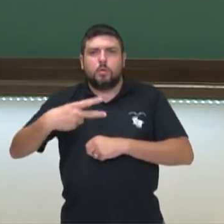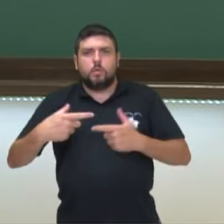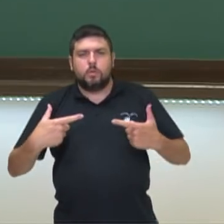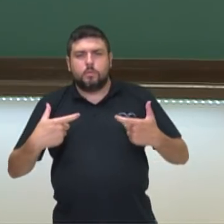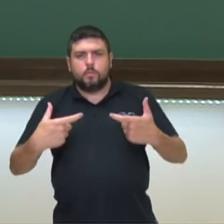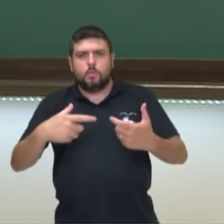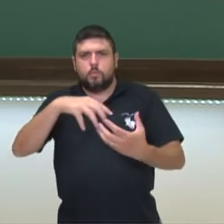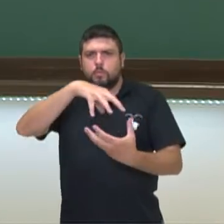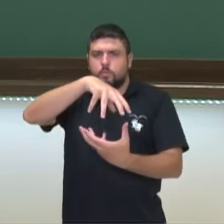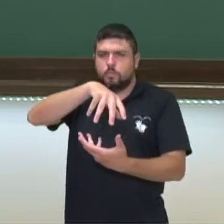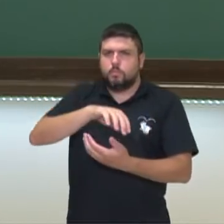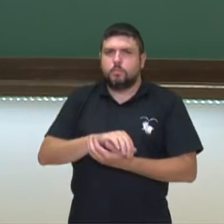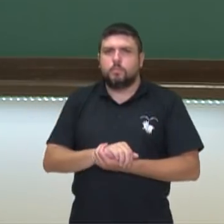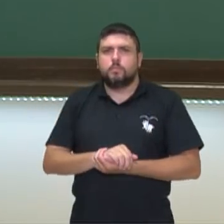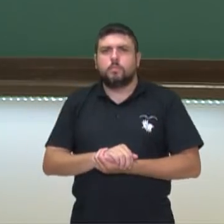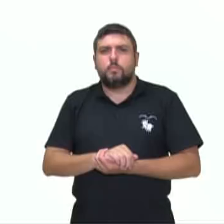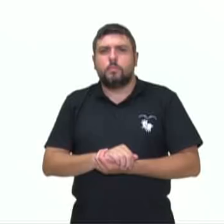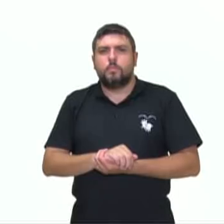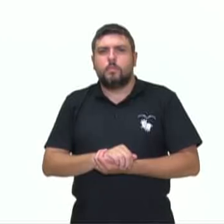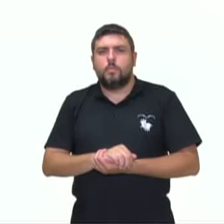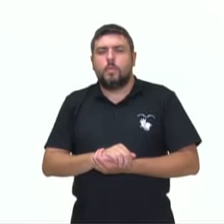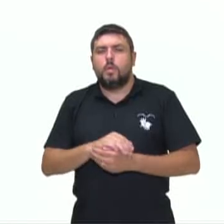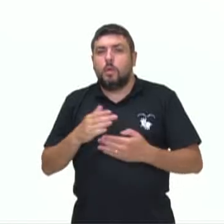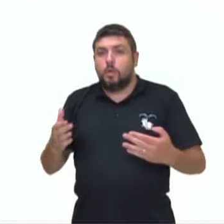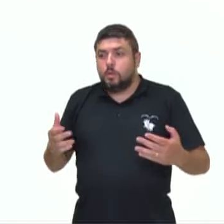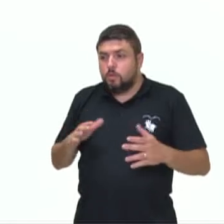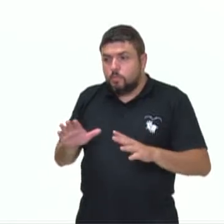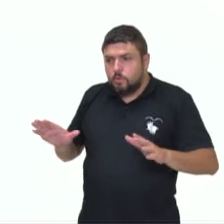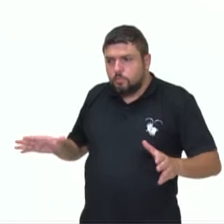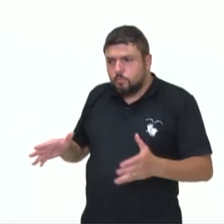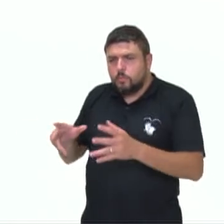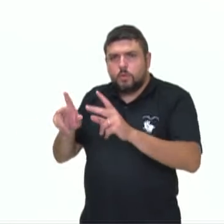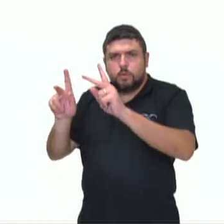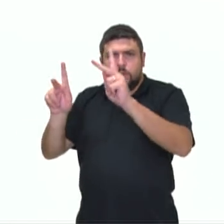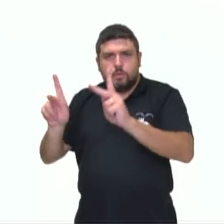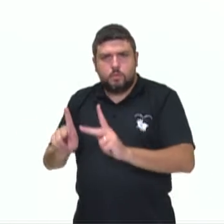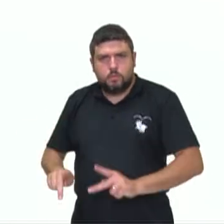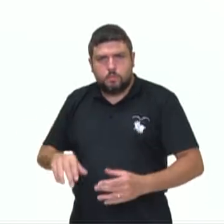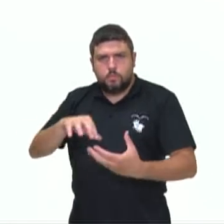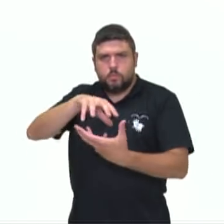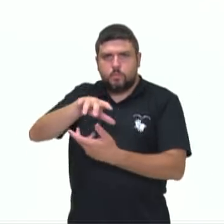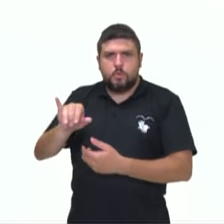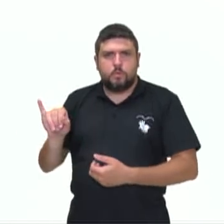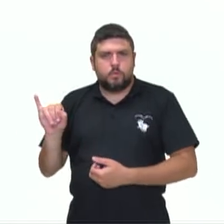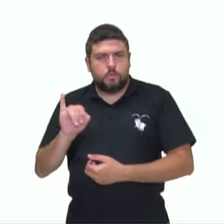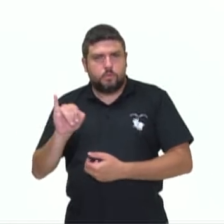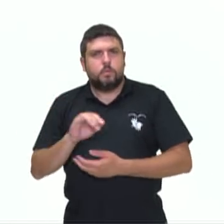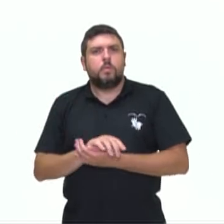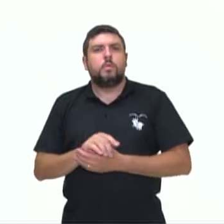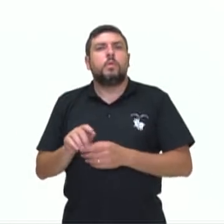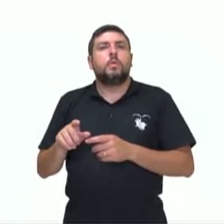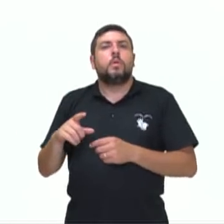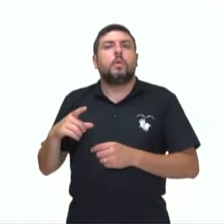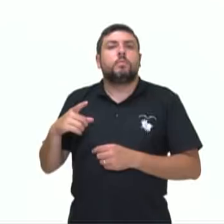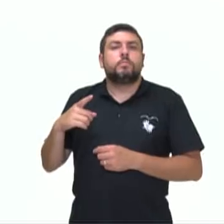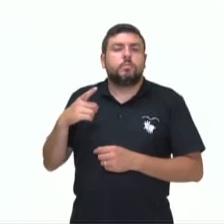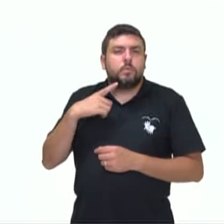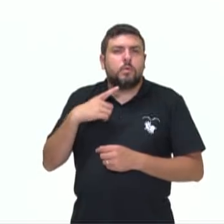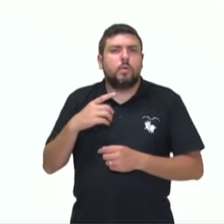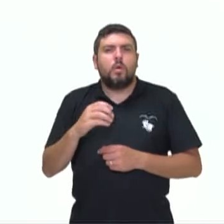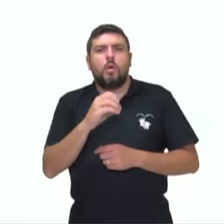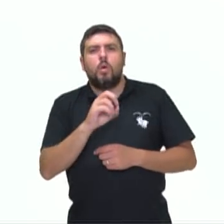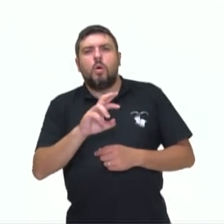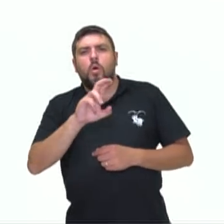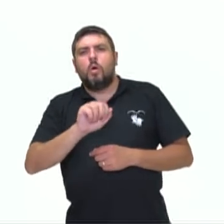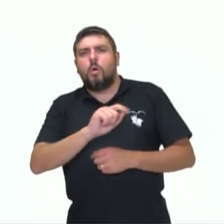Mundial. Então, com o objetivo de manter a paz e a segurança internacional, apresenta-se de órgãos e programas